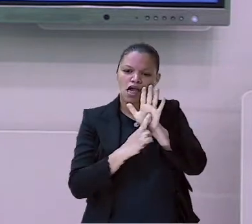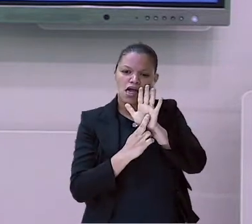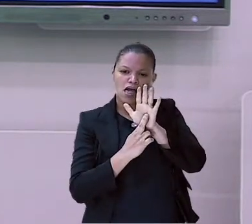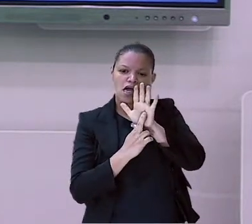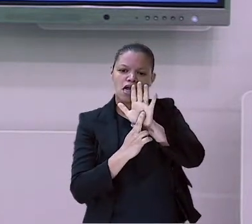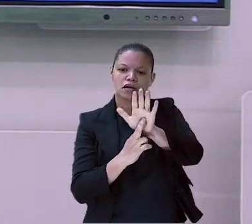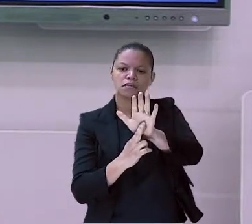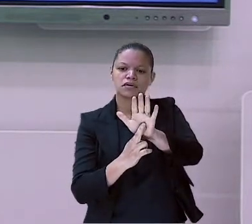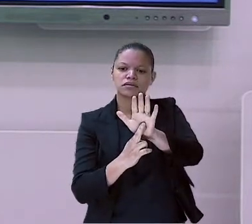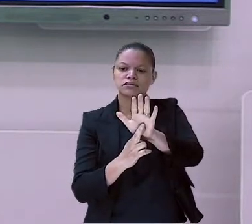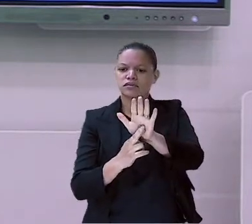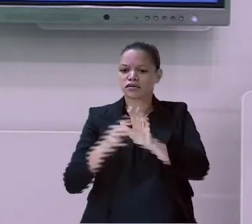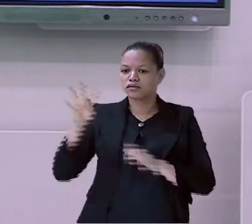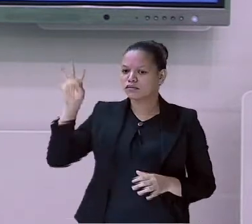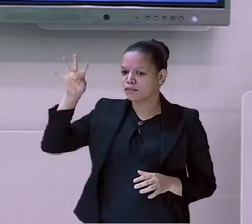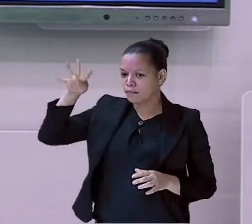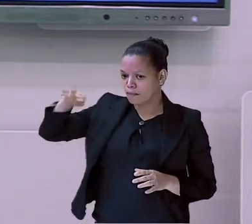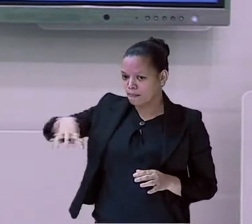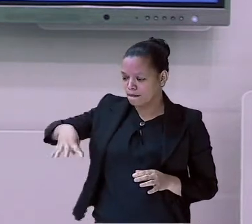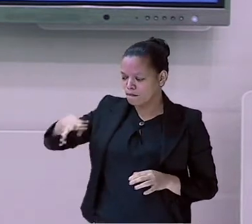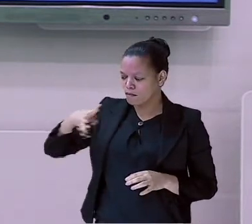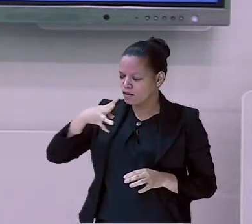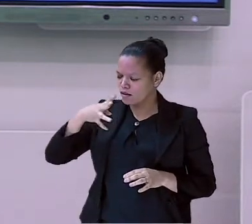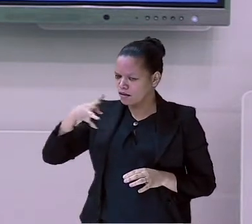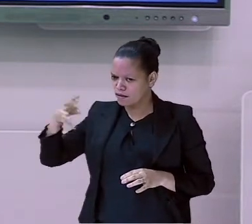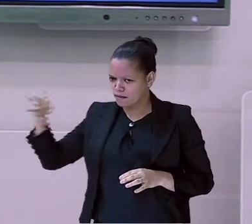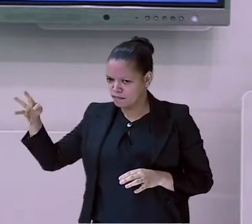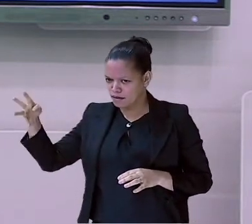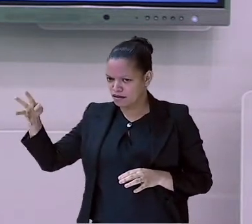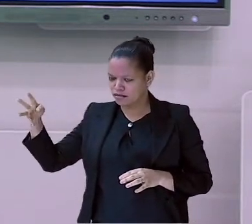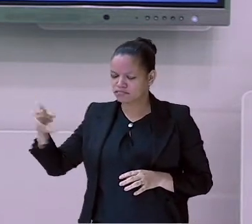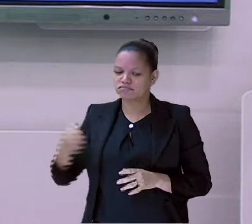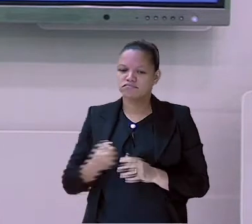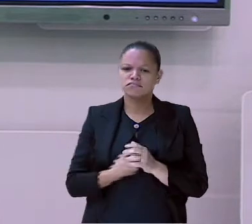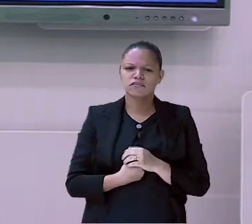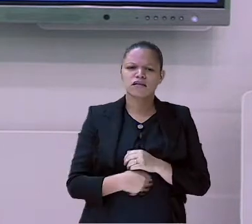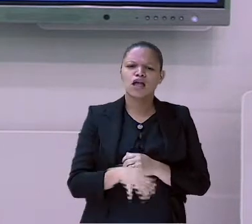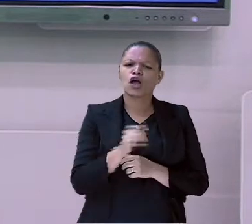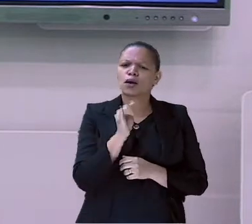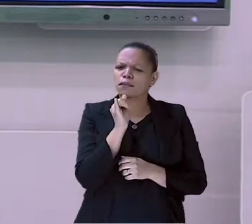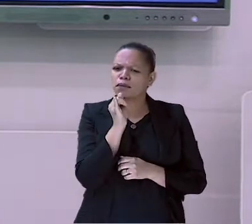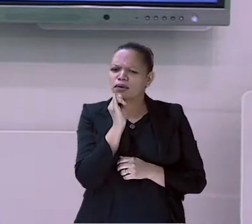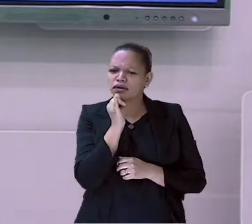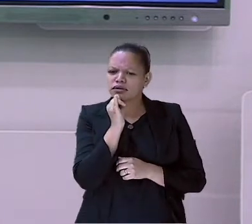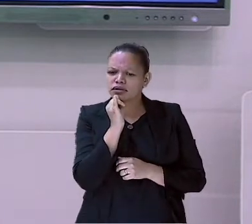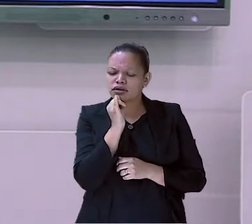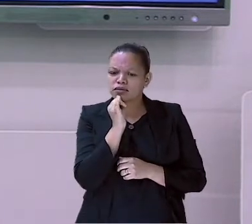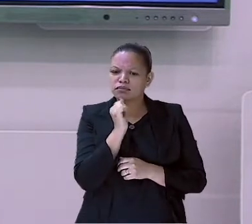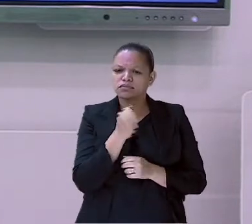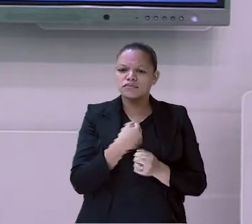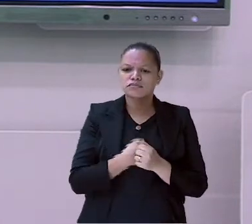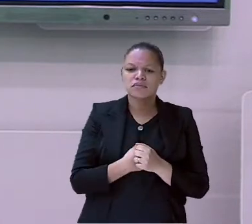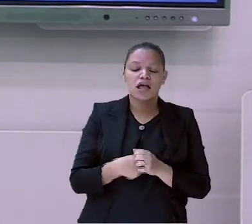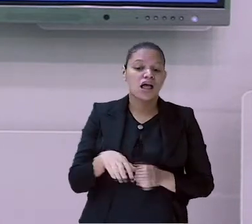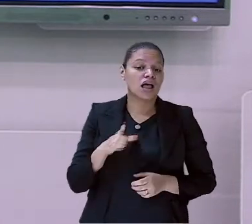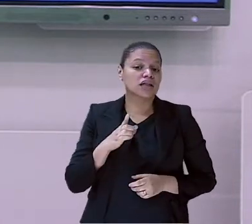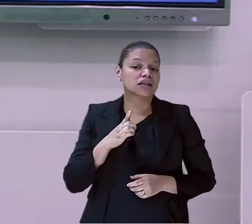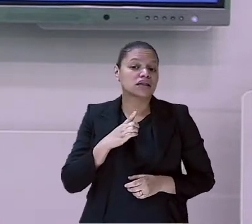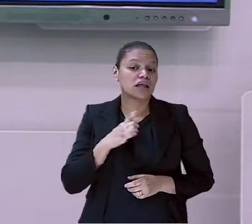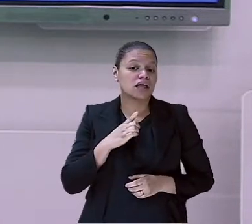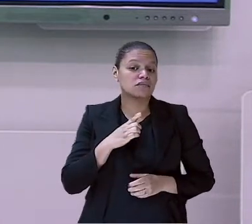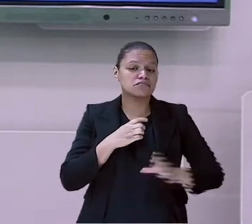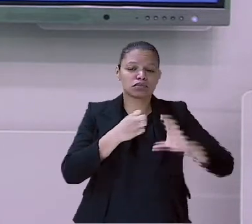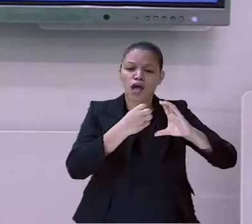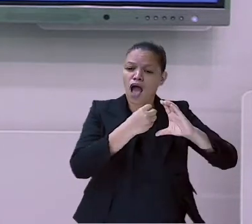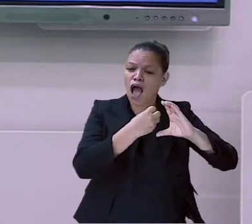Qualitativos, o que eu quero dizer? Por exemplo, quando você vai descrever a característica de uma pessoa, cor